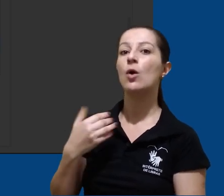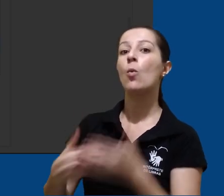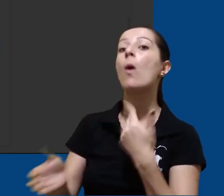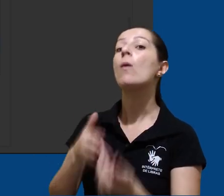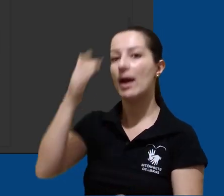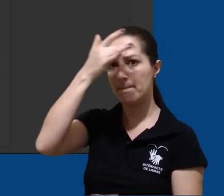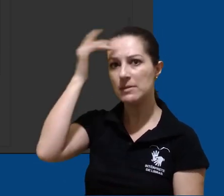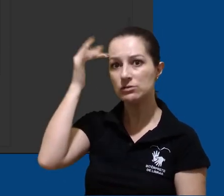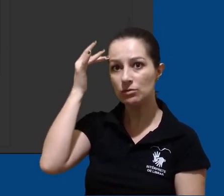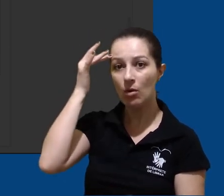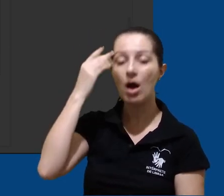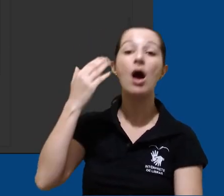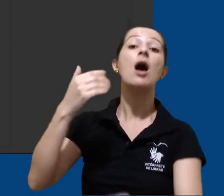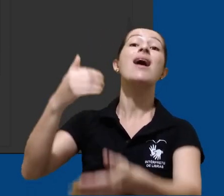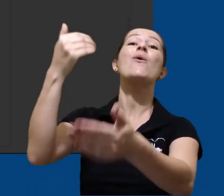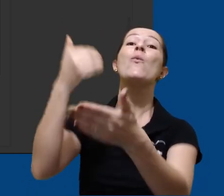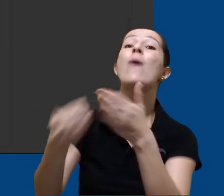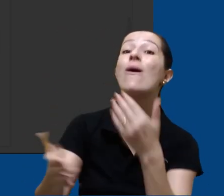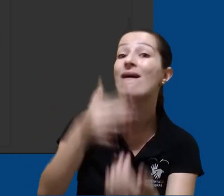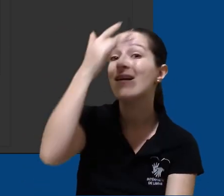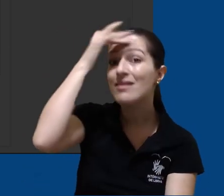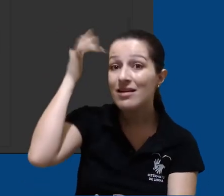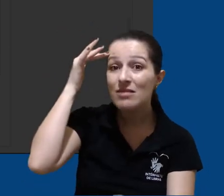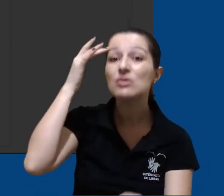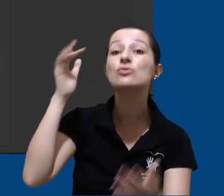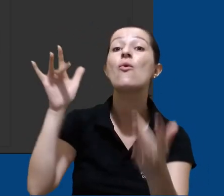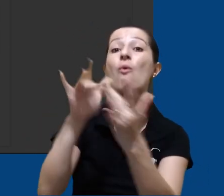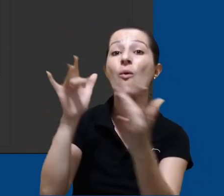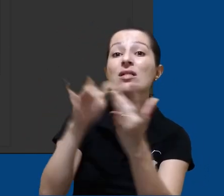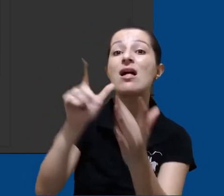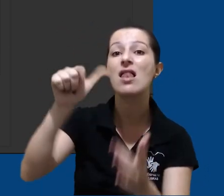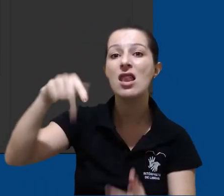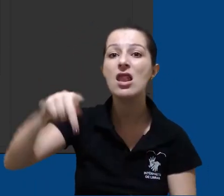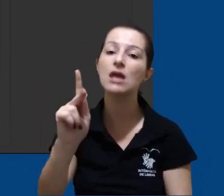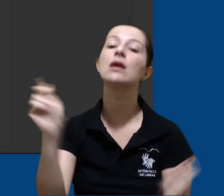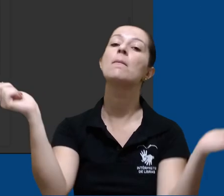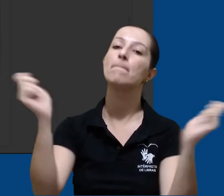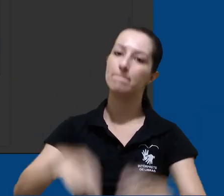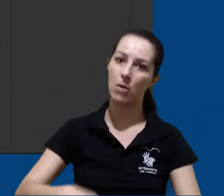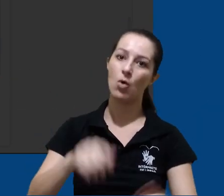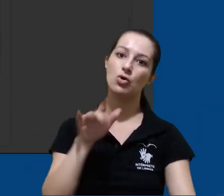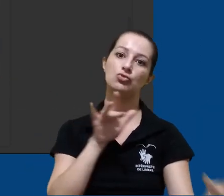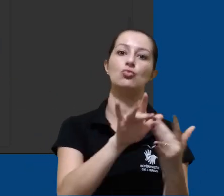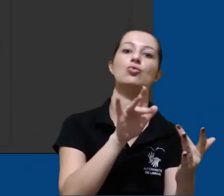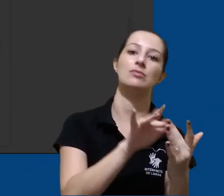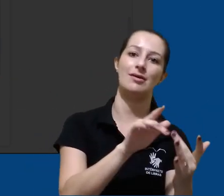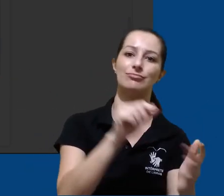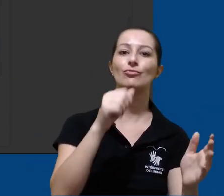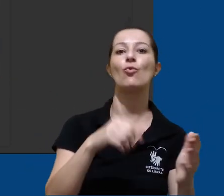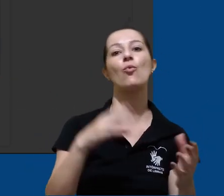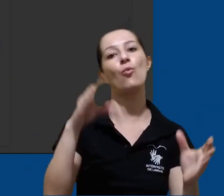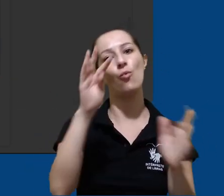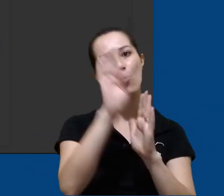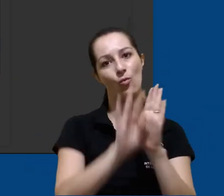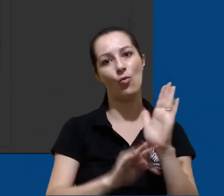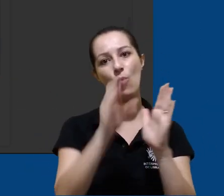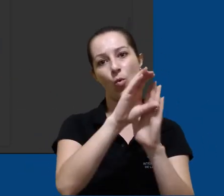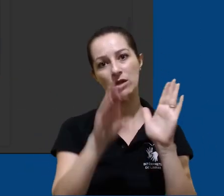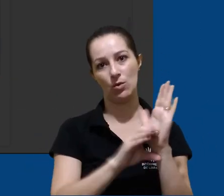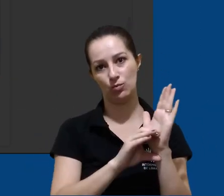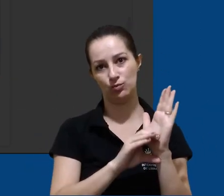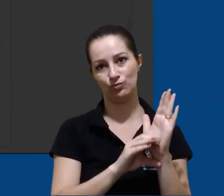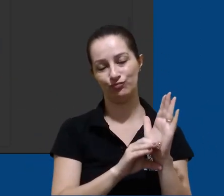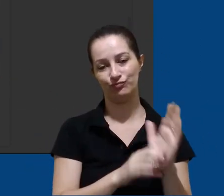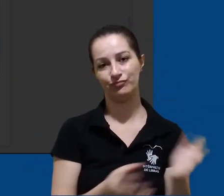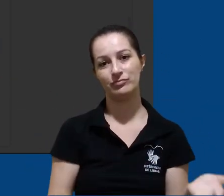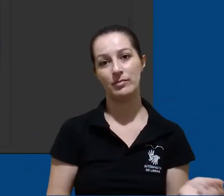caso escolha a opção qualquer pessoa toda pessoa que tiver acesso este link ter acesso ao seu conteúdo também e você não